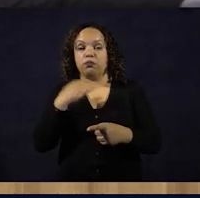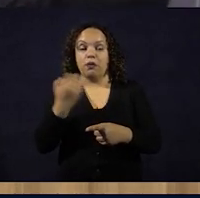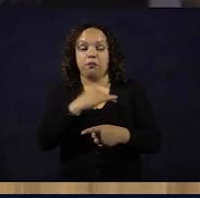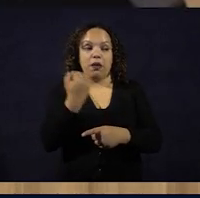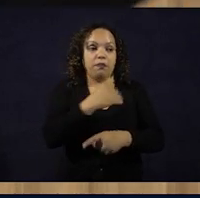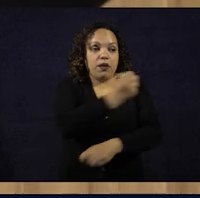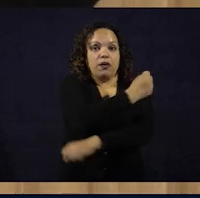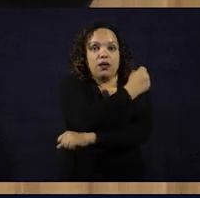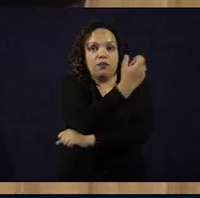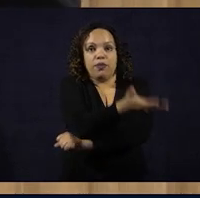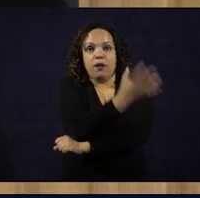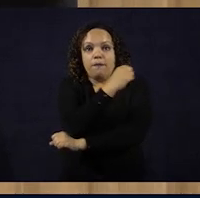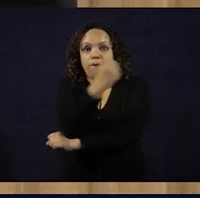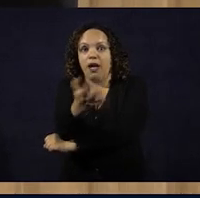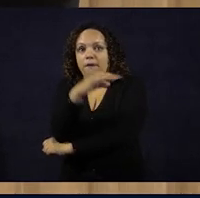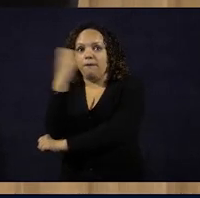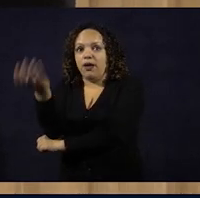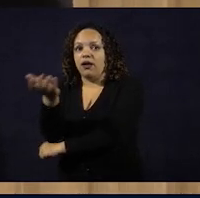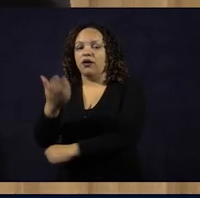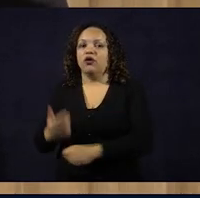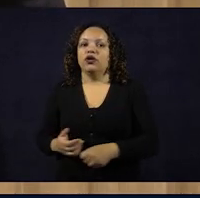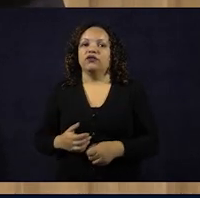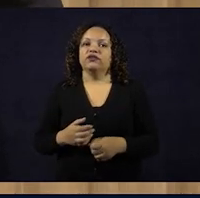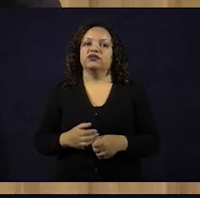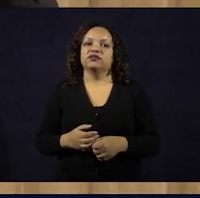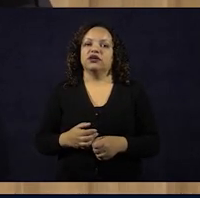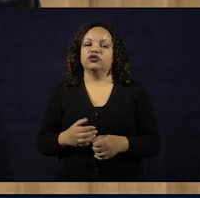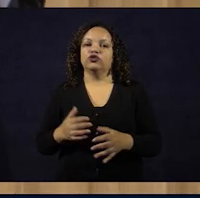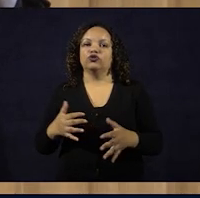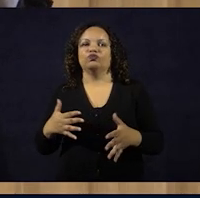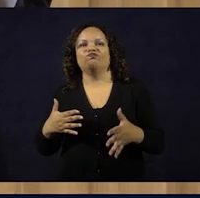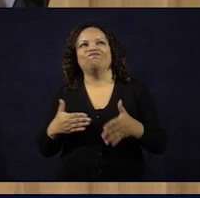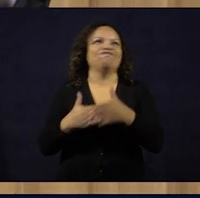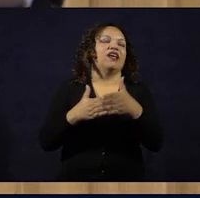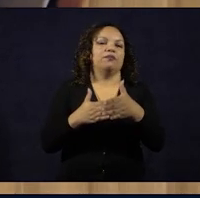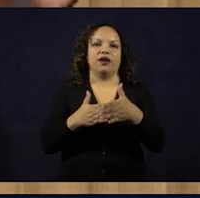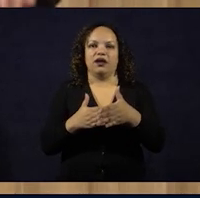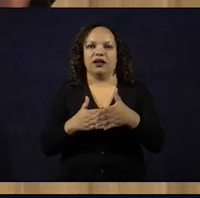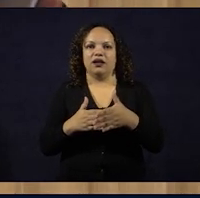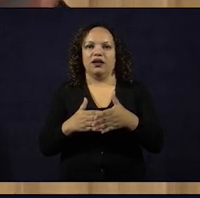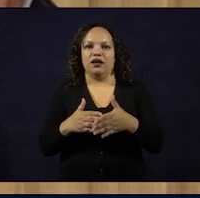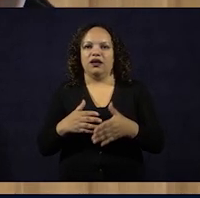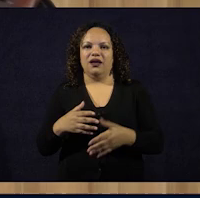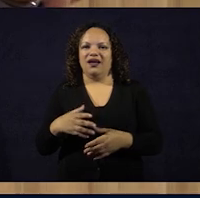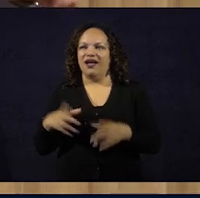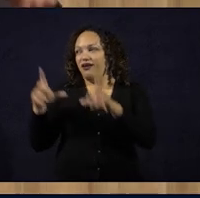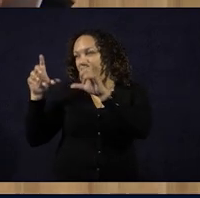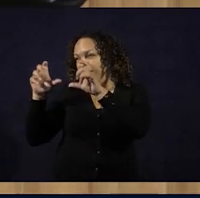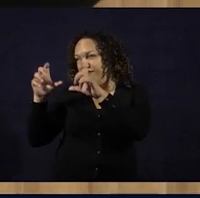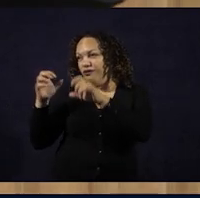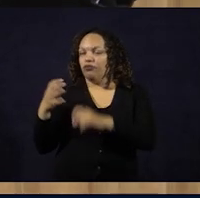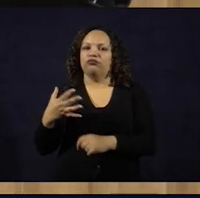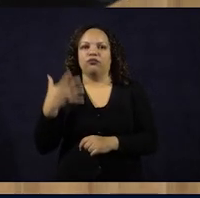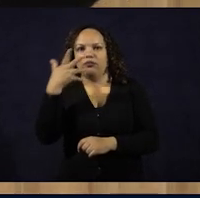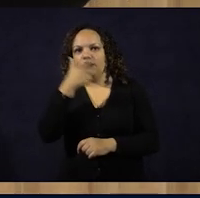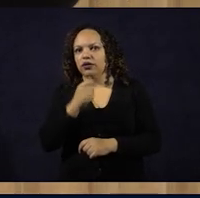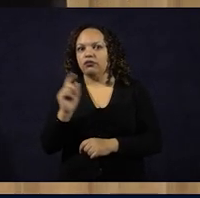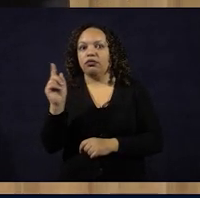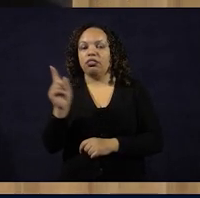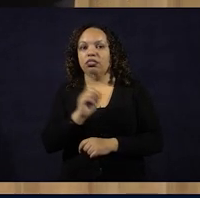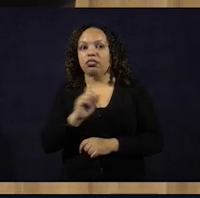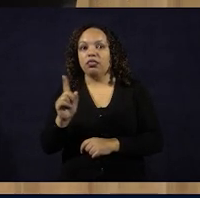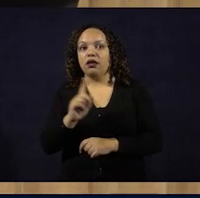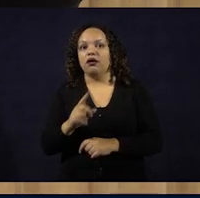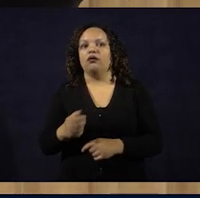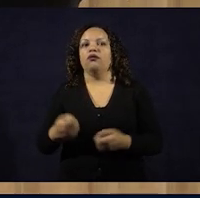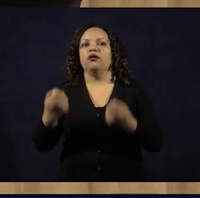o que você quer evitar a emissão não é a gente não quer ficar bonitinho na foto a gente tá com uma luta todo mundo junto para que a gente